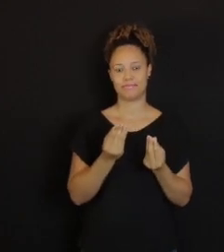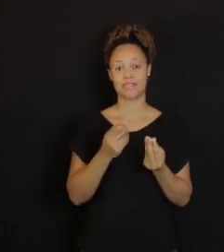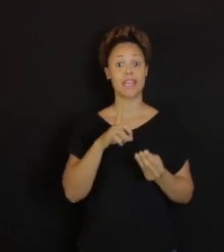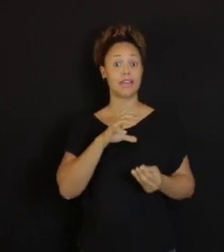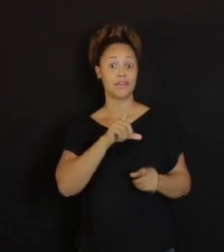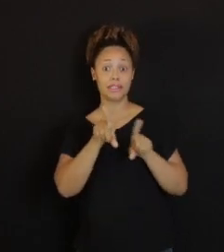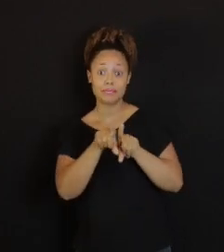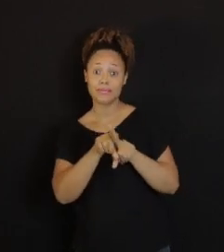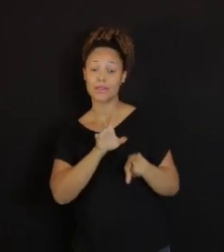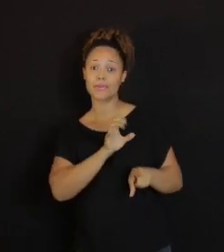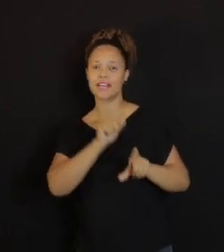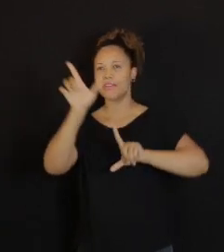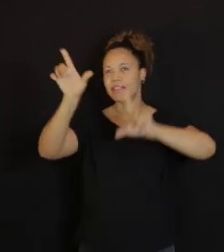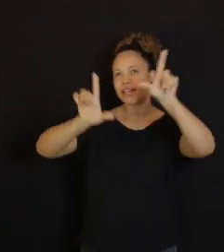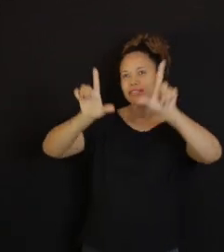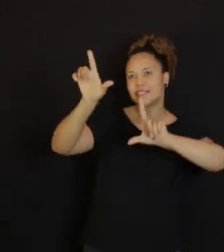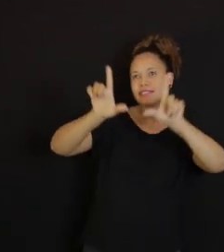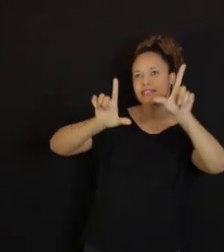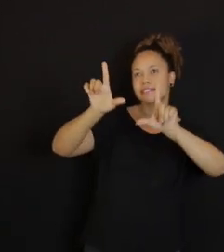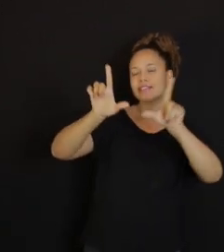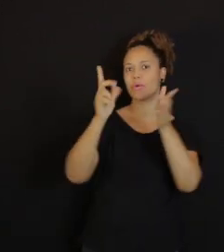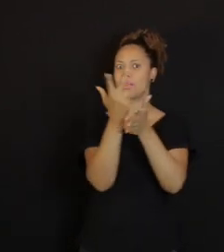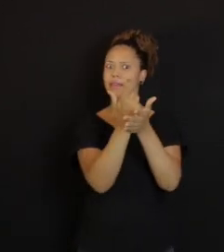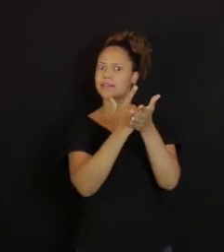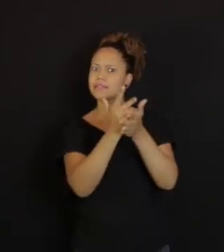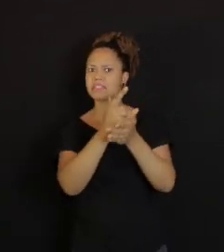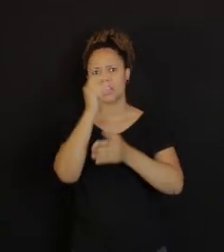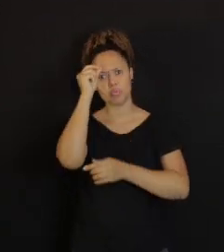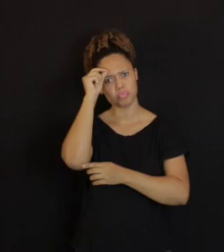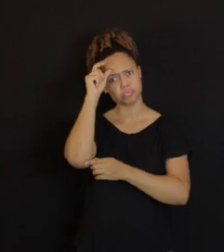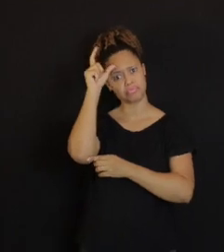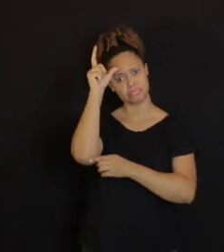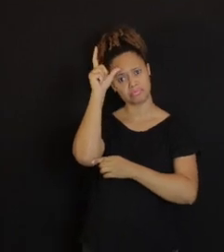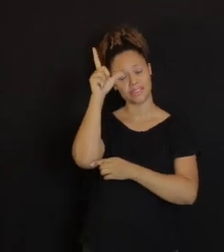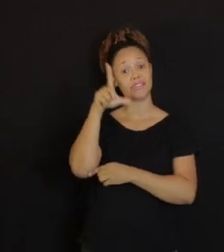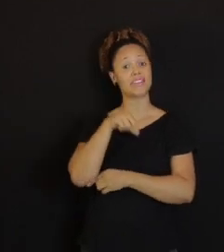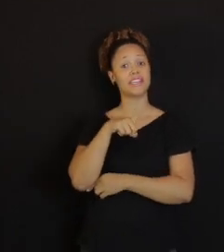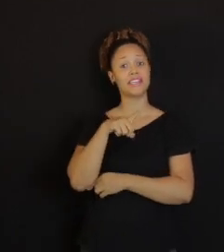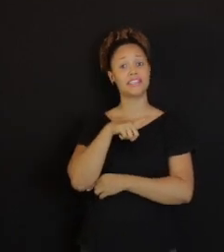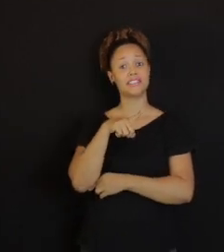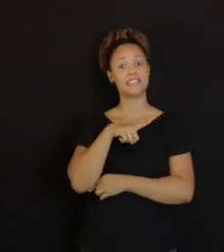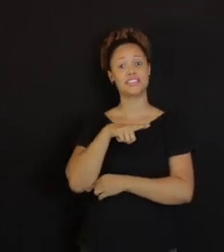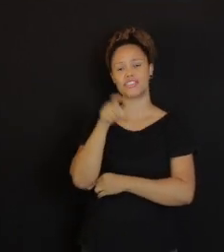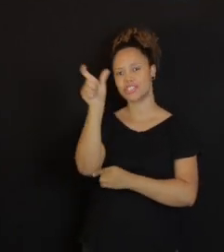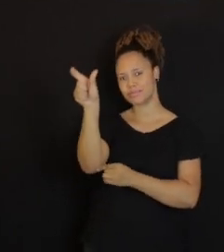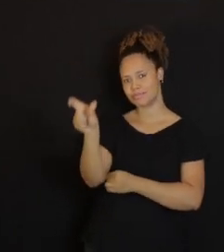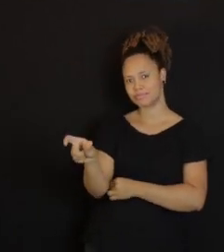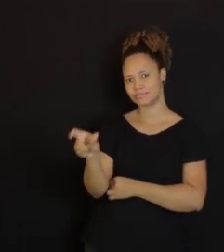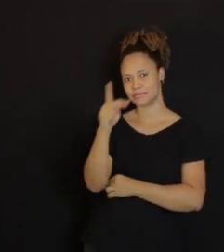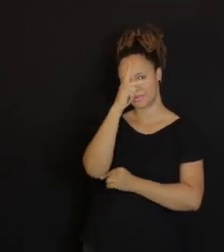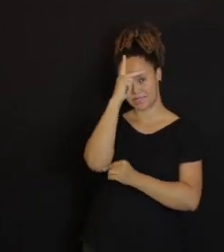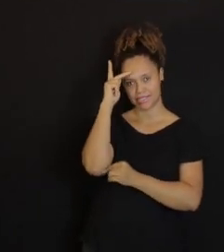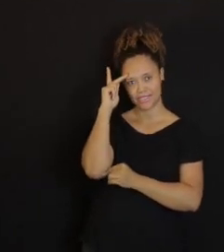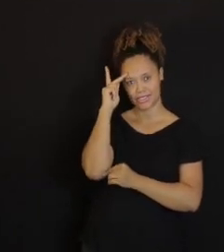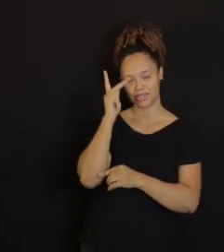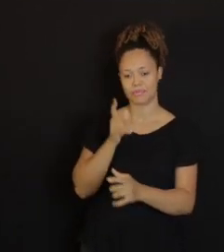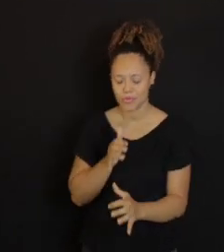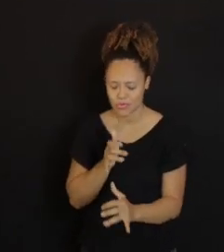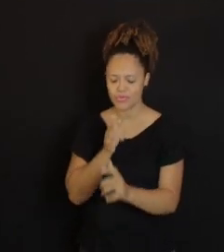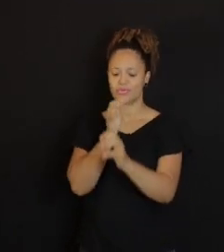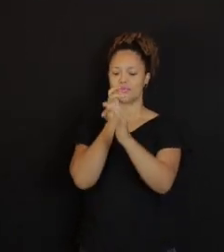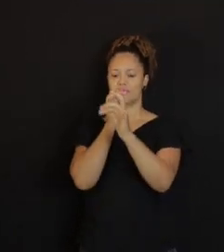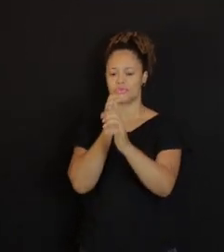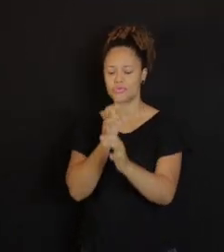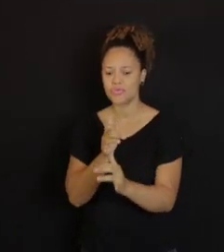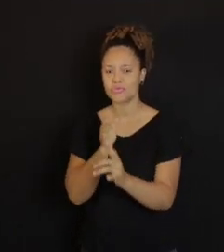Muppet Shows, né? E eram os desenhos que eram muito instrutivos, que tinha... É, o Caco, na cena do Caco tocando